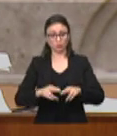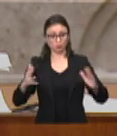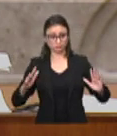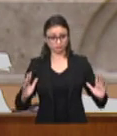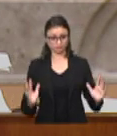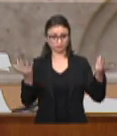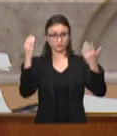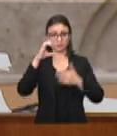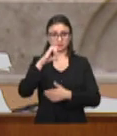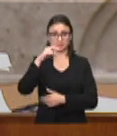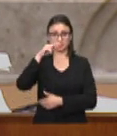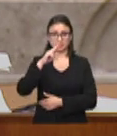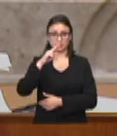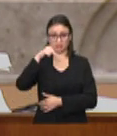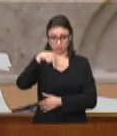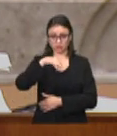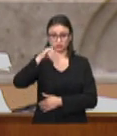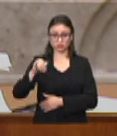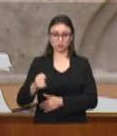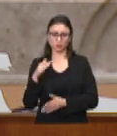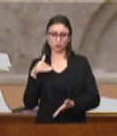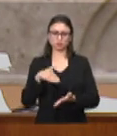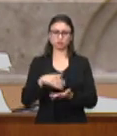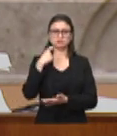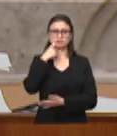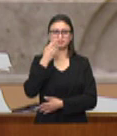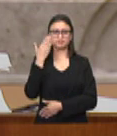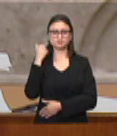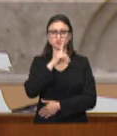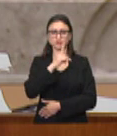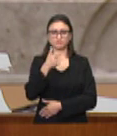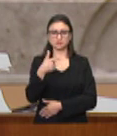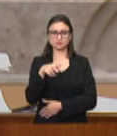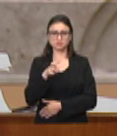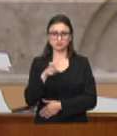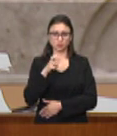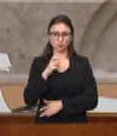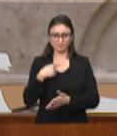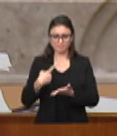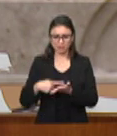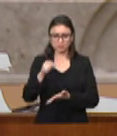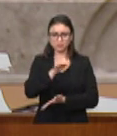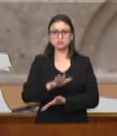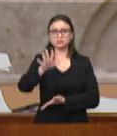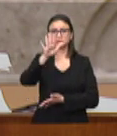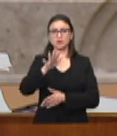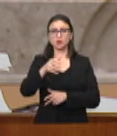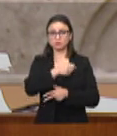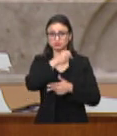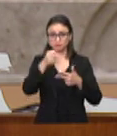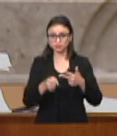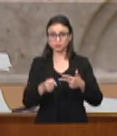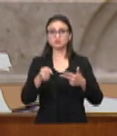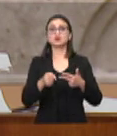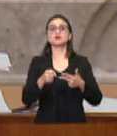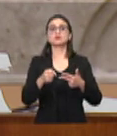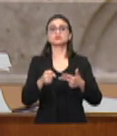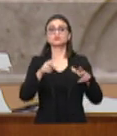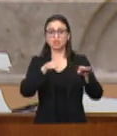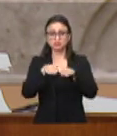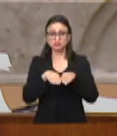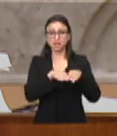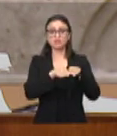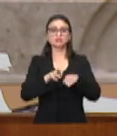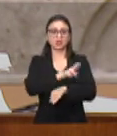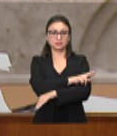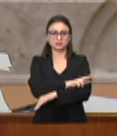CNJ, na última sexta-feira, dia 25, o Pacto Nacional do Poder Judiciário pela Equidade